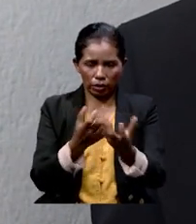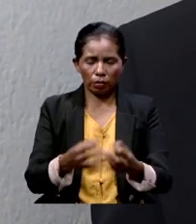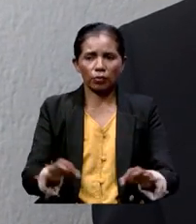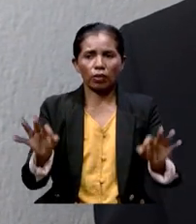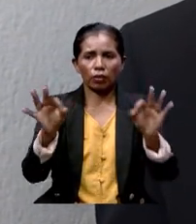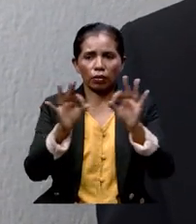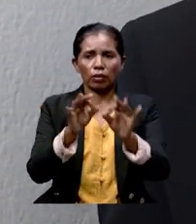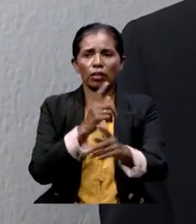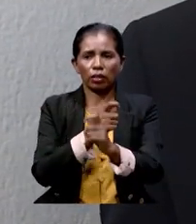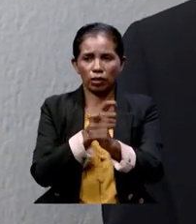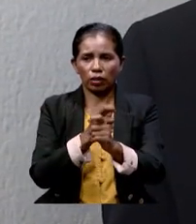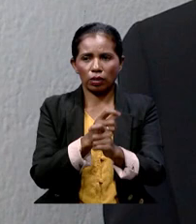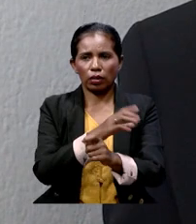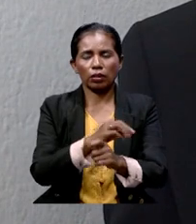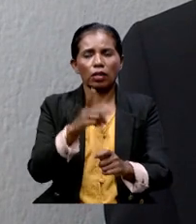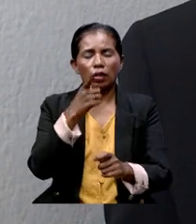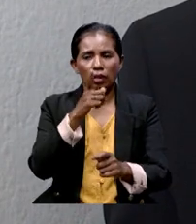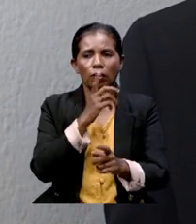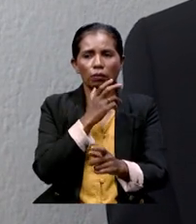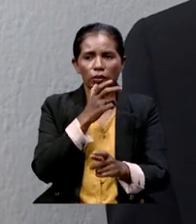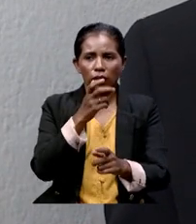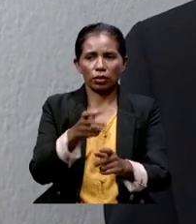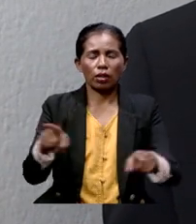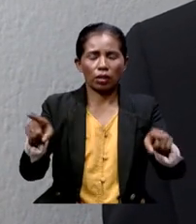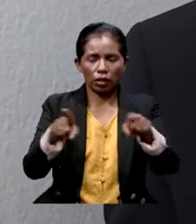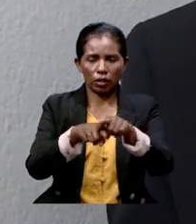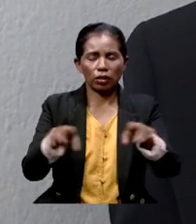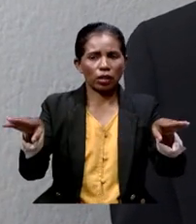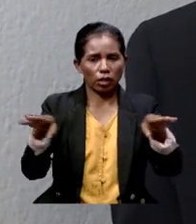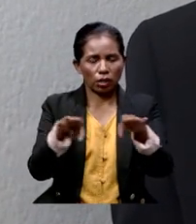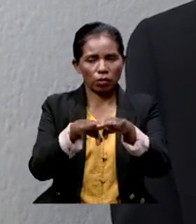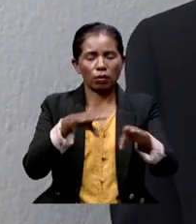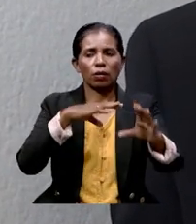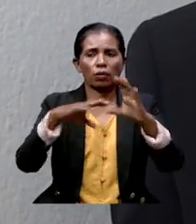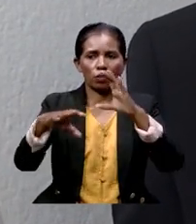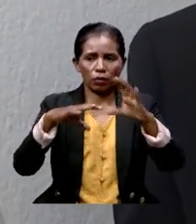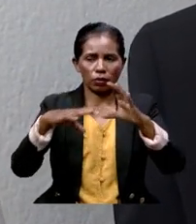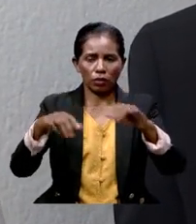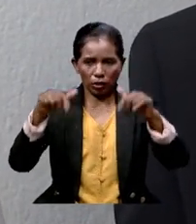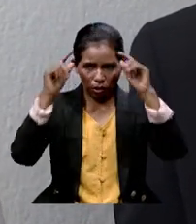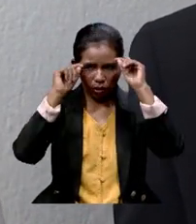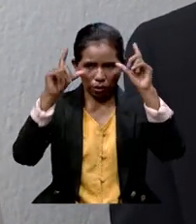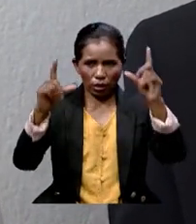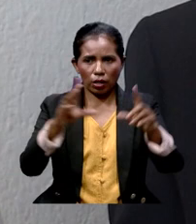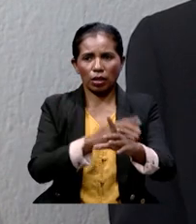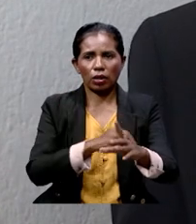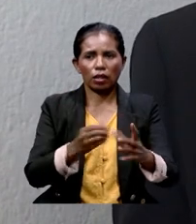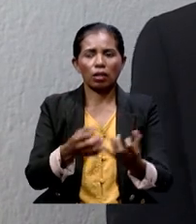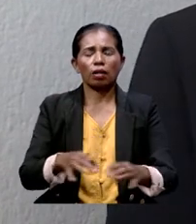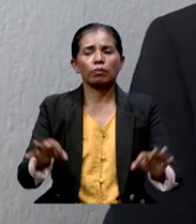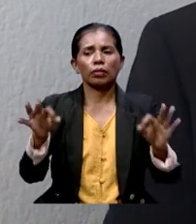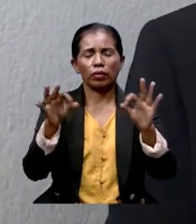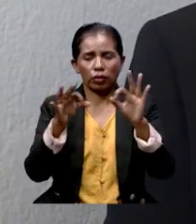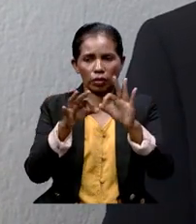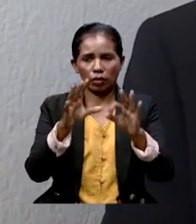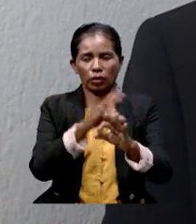que Tetum e a língua portuguesa estejam par a par na comunicação em Timor. E, portanto, é muito importante